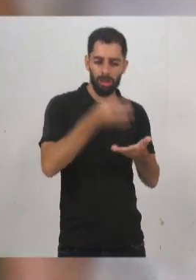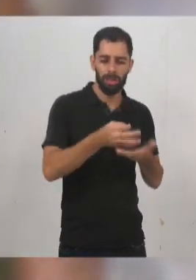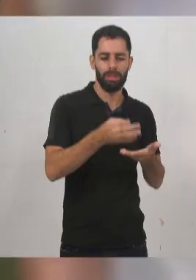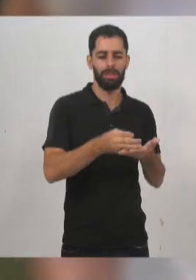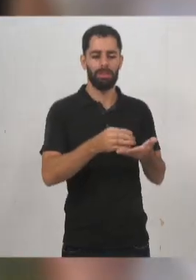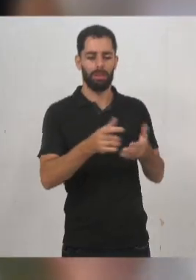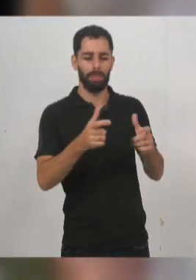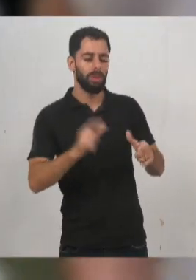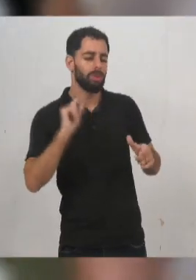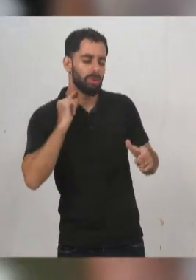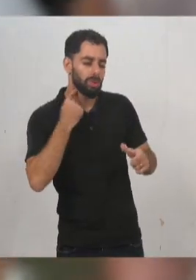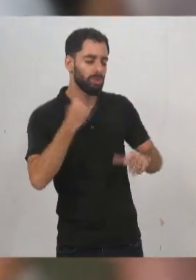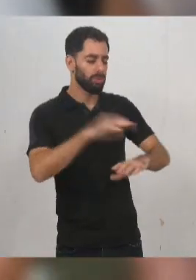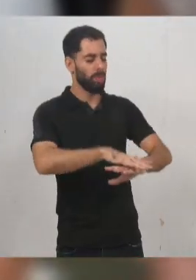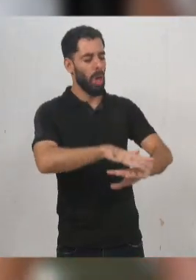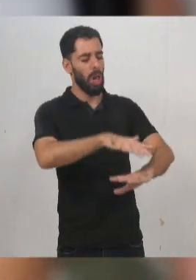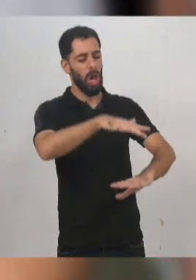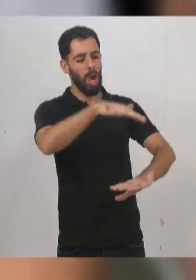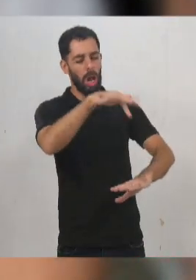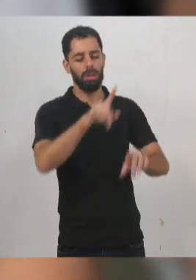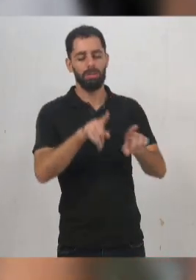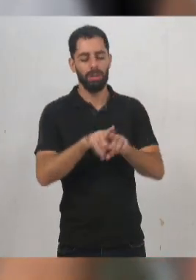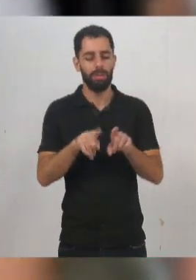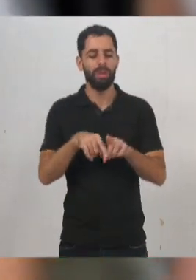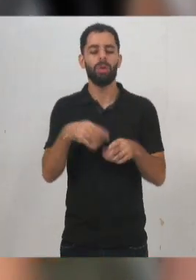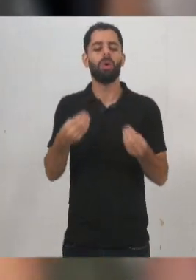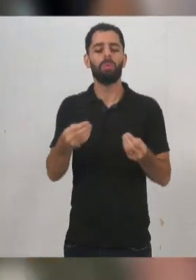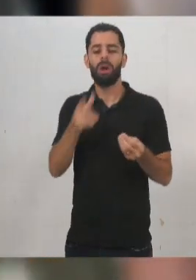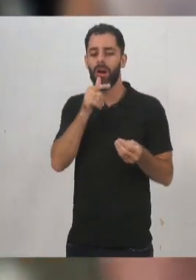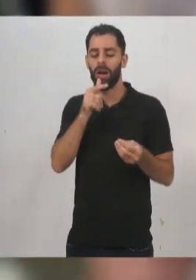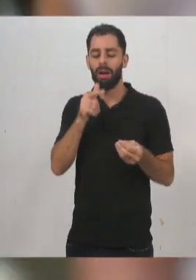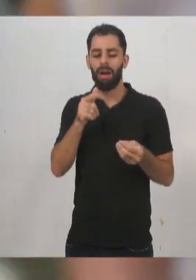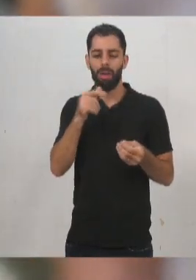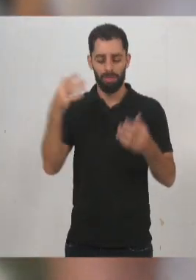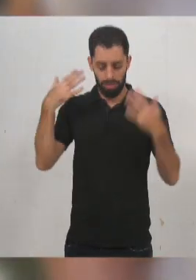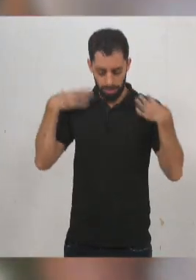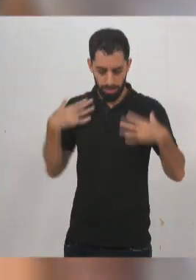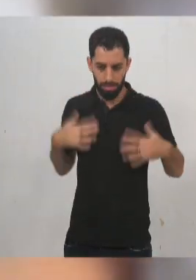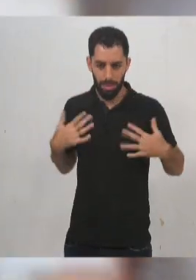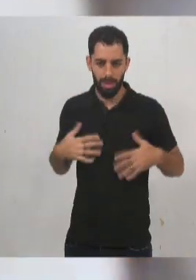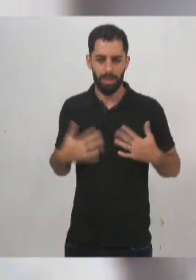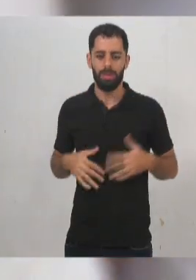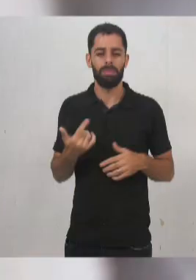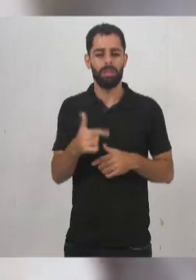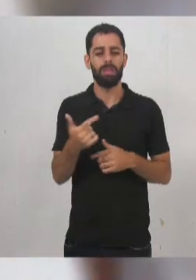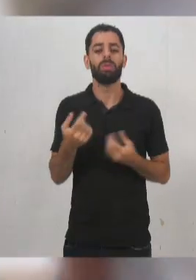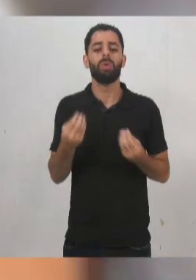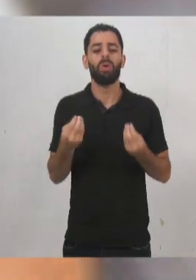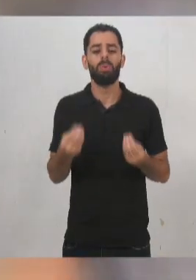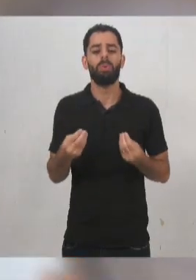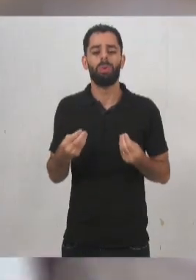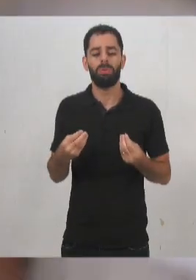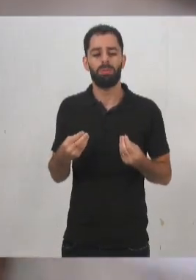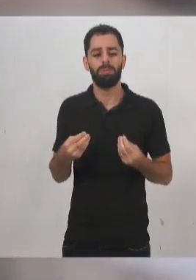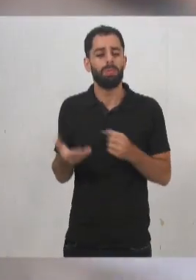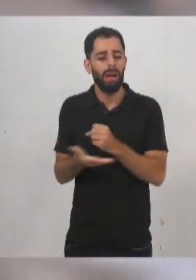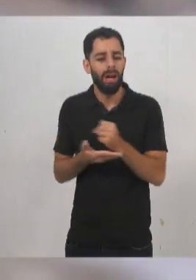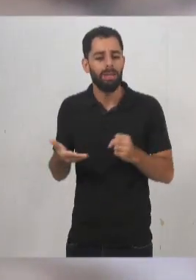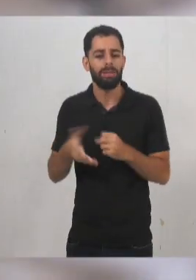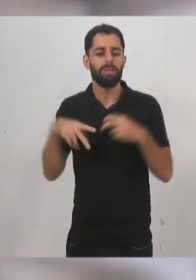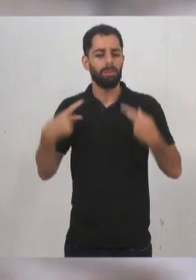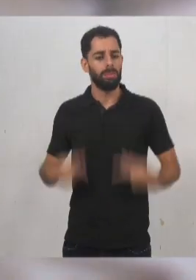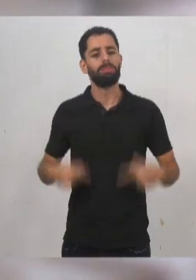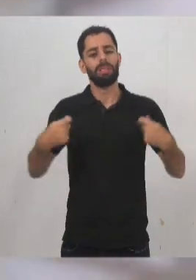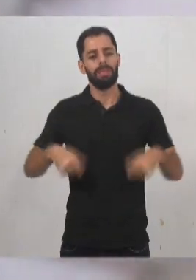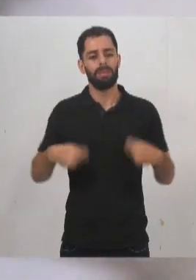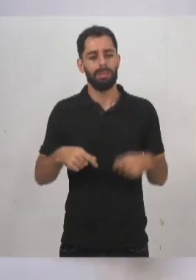im com calor desse o pessoal trabalha fica suado né aí como é que faz para tomar um banho a dignidade do ser humano que a água é essencial e